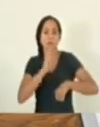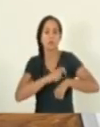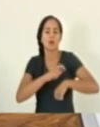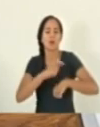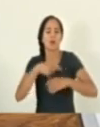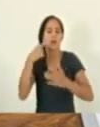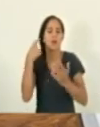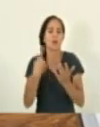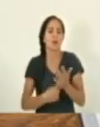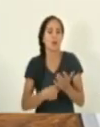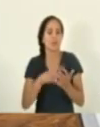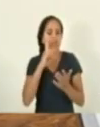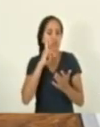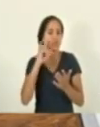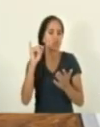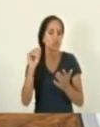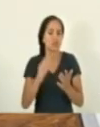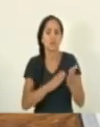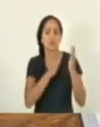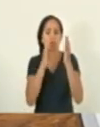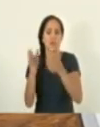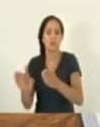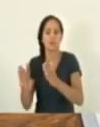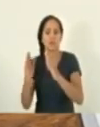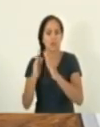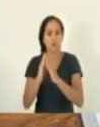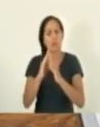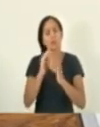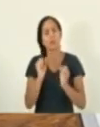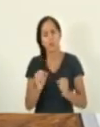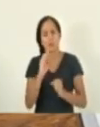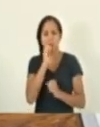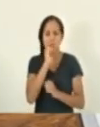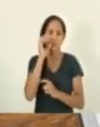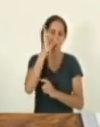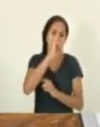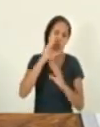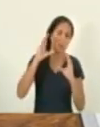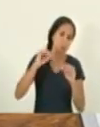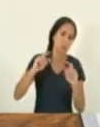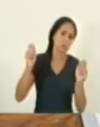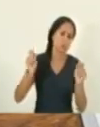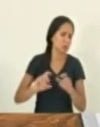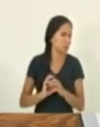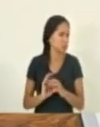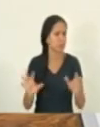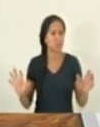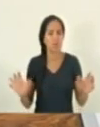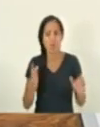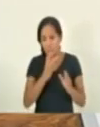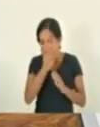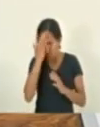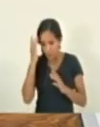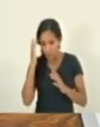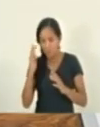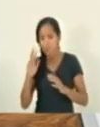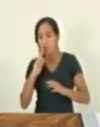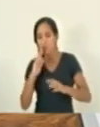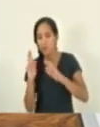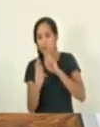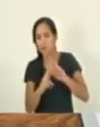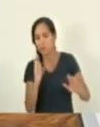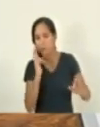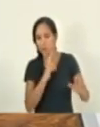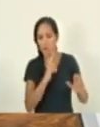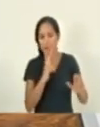horário para ele ir na sua casa. Pode ser final de semana, pode ser à noite. Quer dizer, há uma flexibilidade imensa para que as pessoas respondam ao